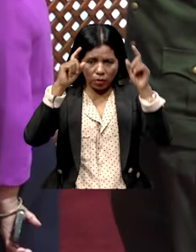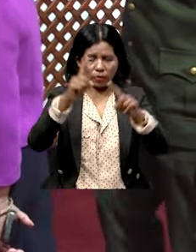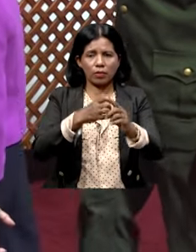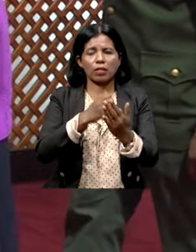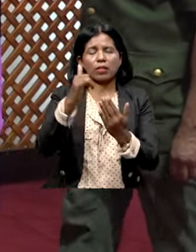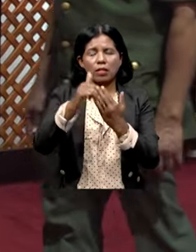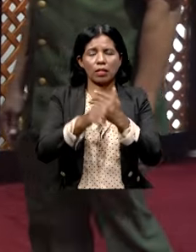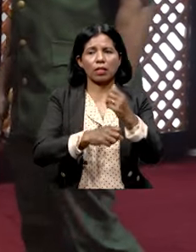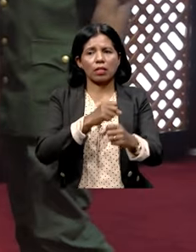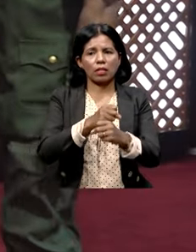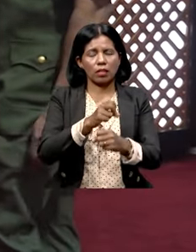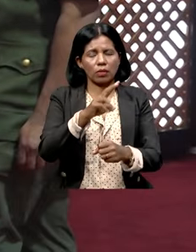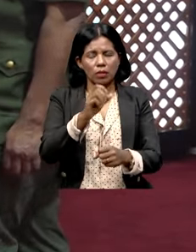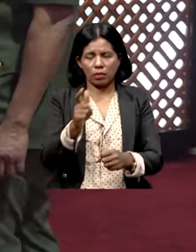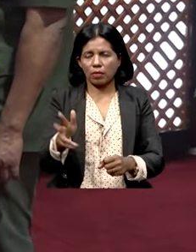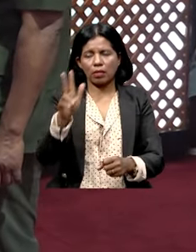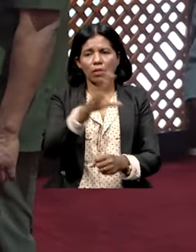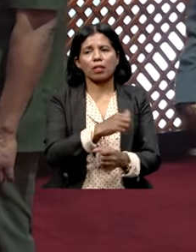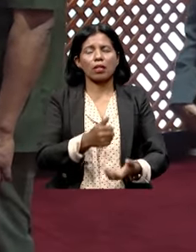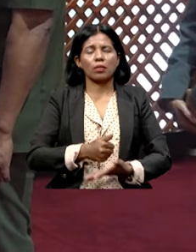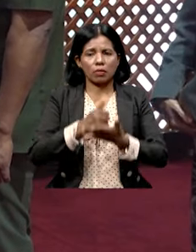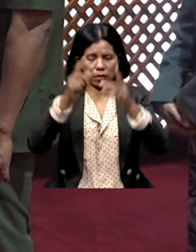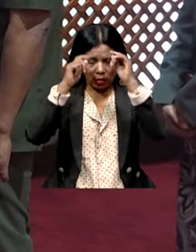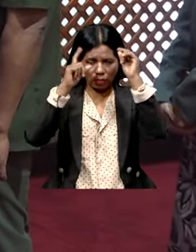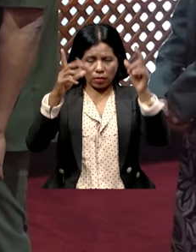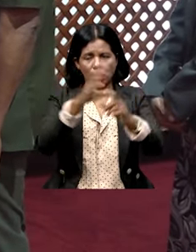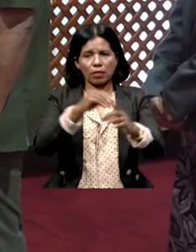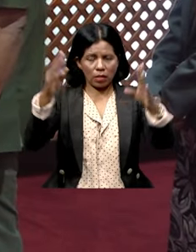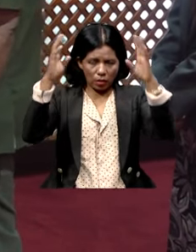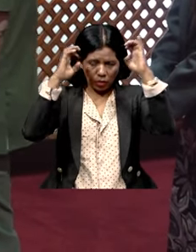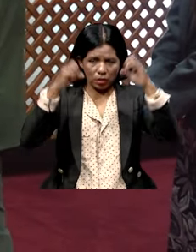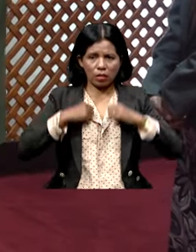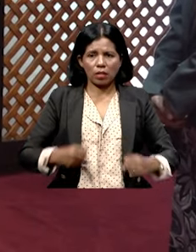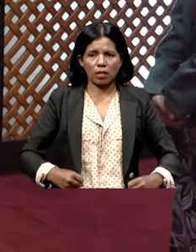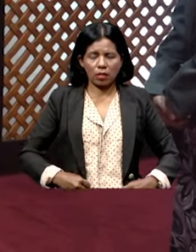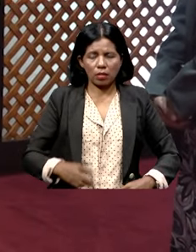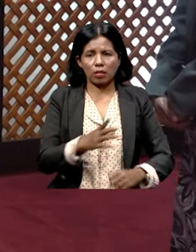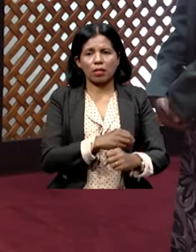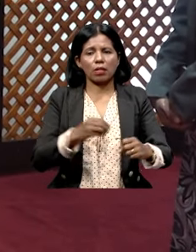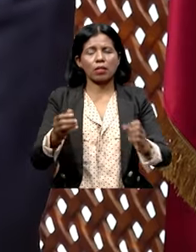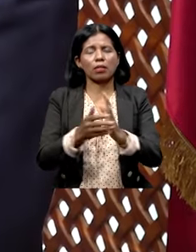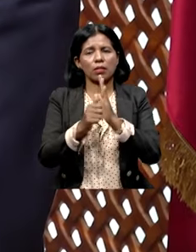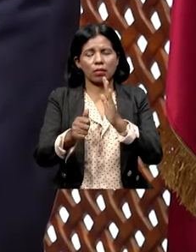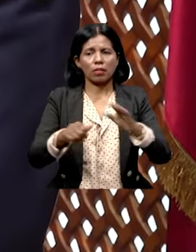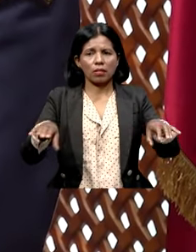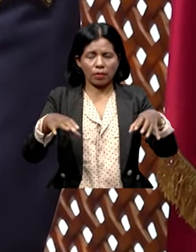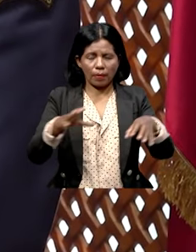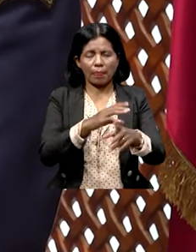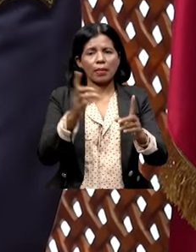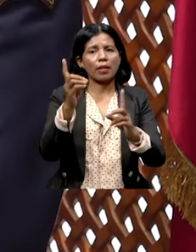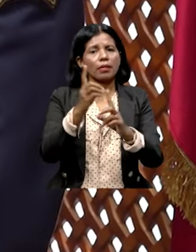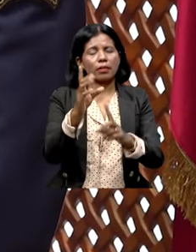rihun ruar ore sentolo, ia ni mandato apoio ona Timor-Leste e área educação, saúde e capacitação no emprego. E alora uma